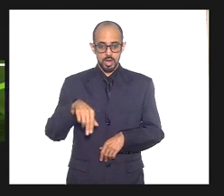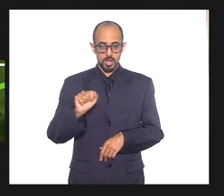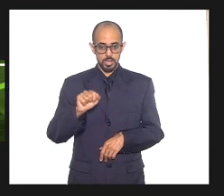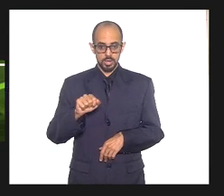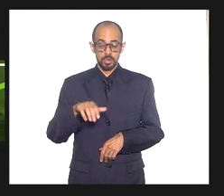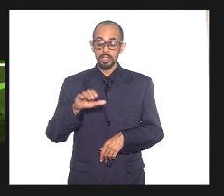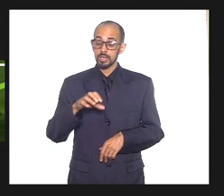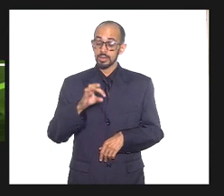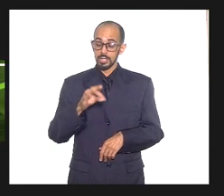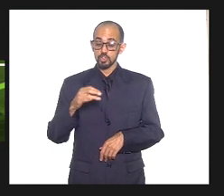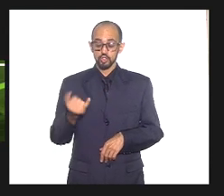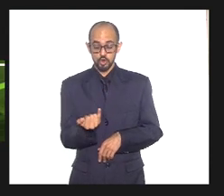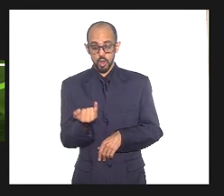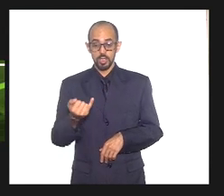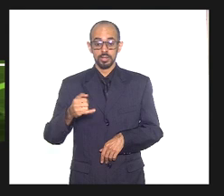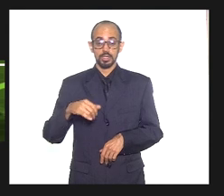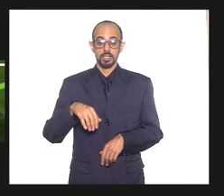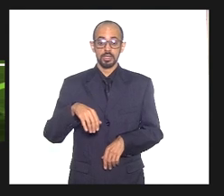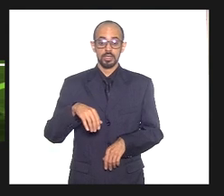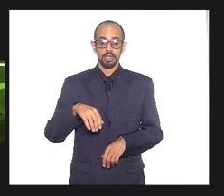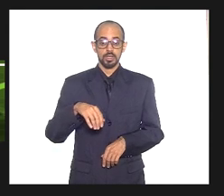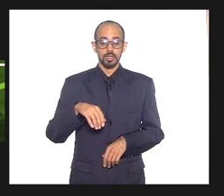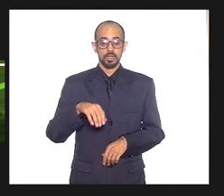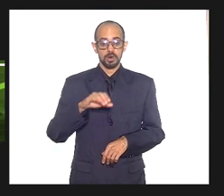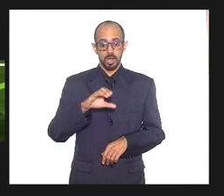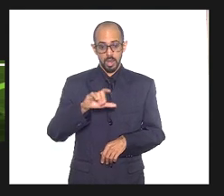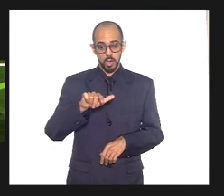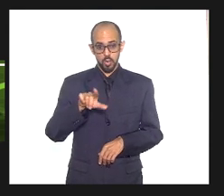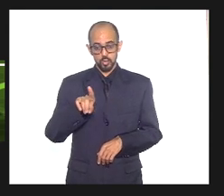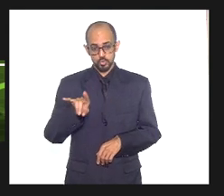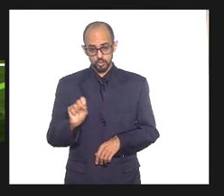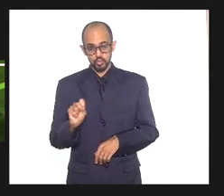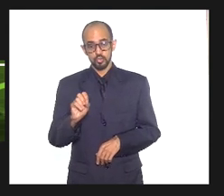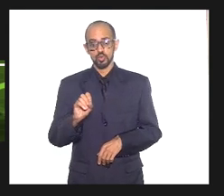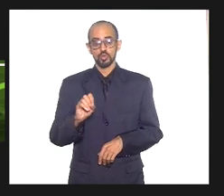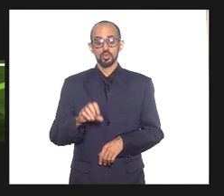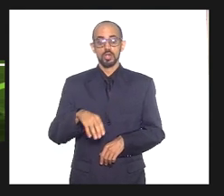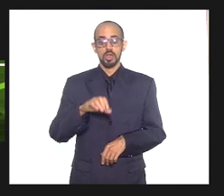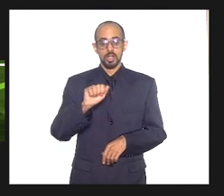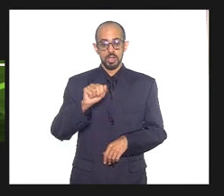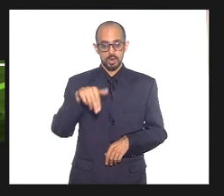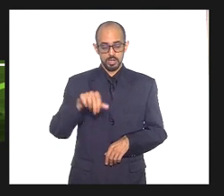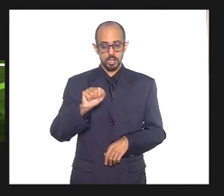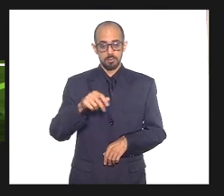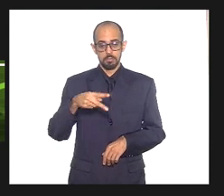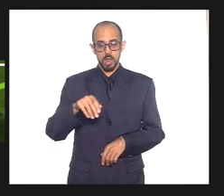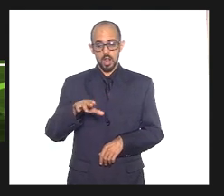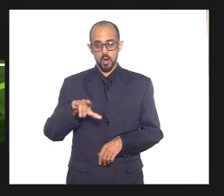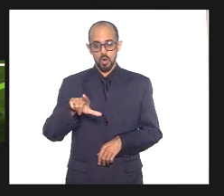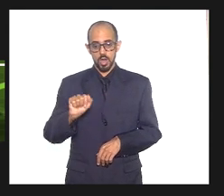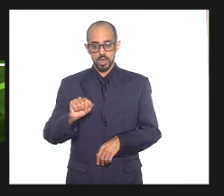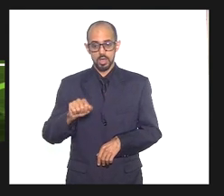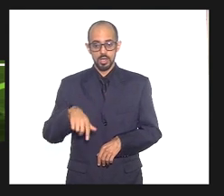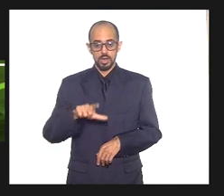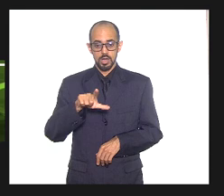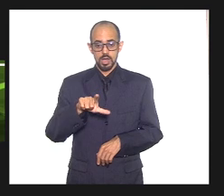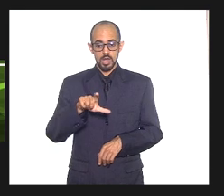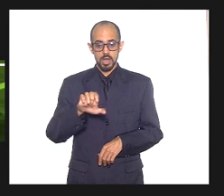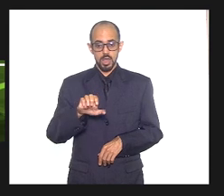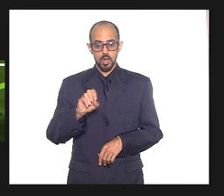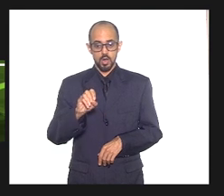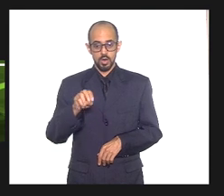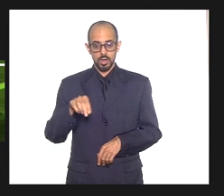Tribunal de Justiça, Cláudio Torres Carvalho, Ana Paula da Silva Vargas, Leonardo Pacheco